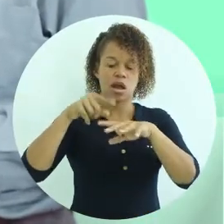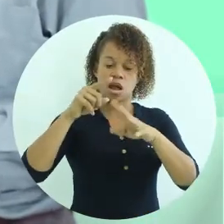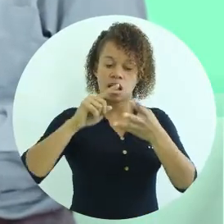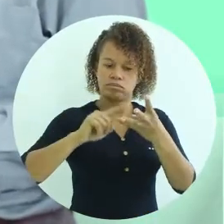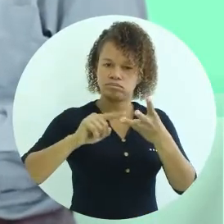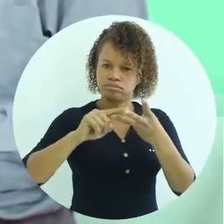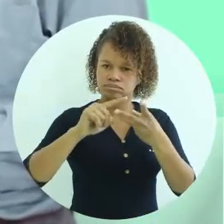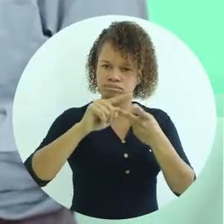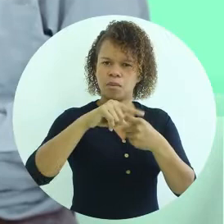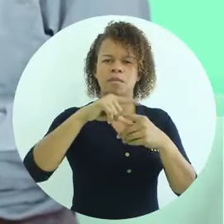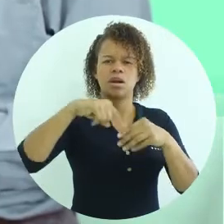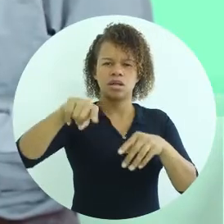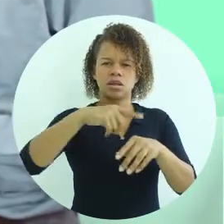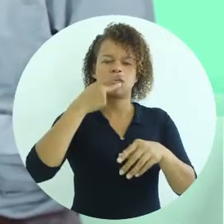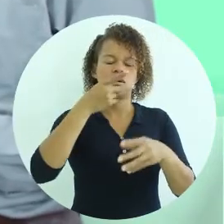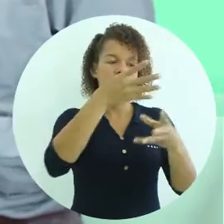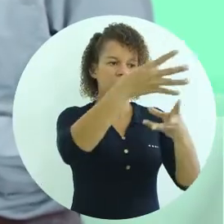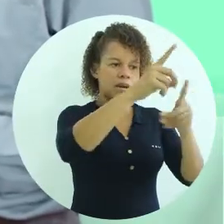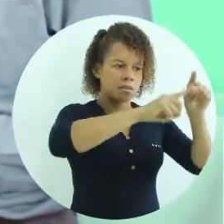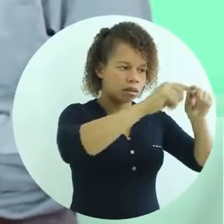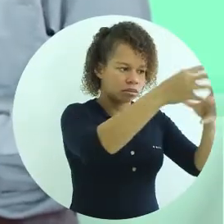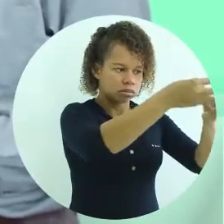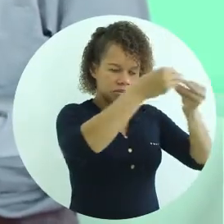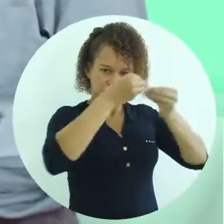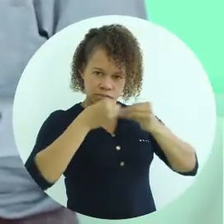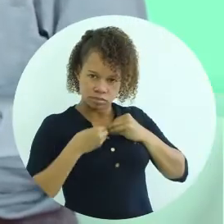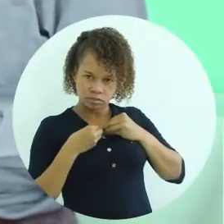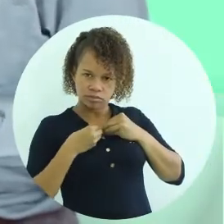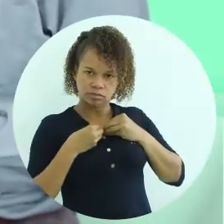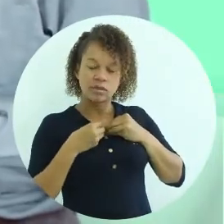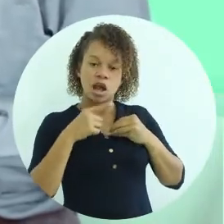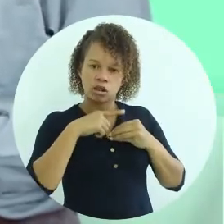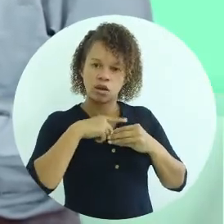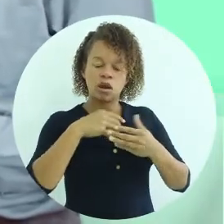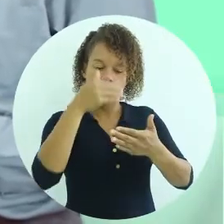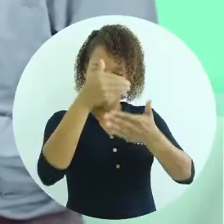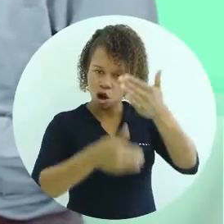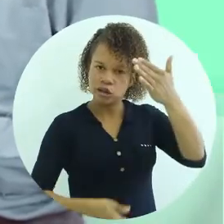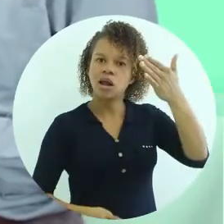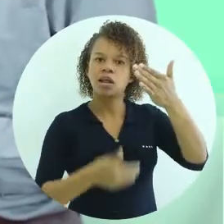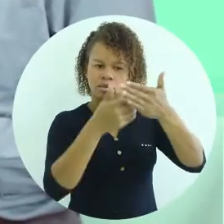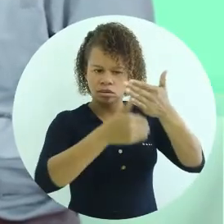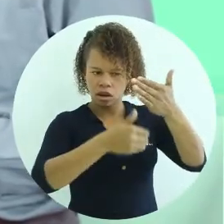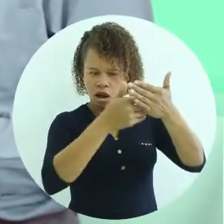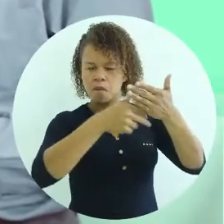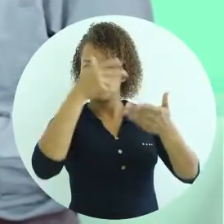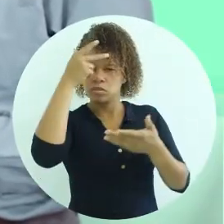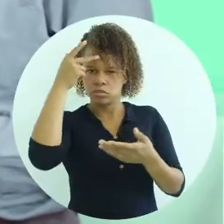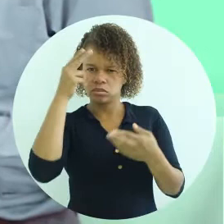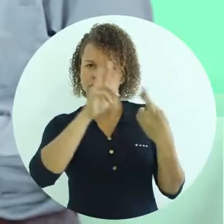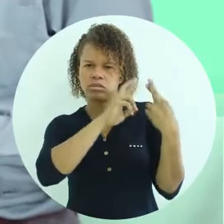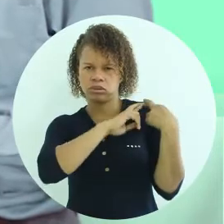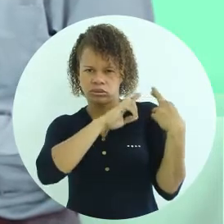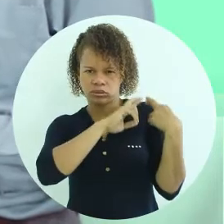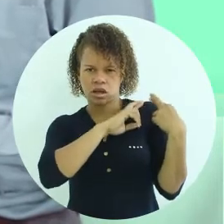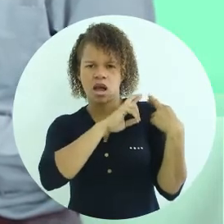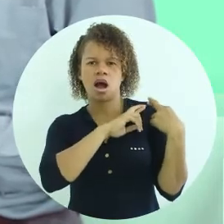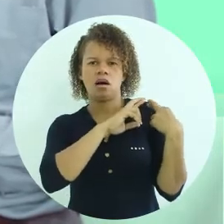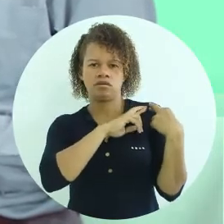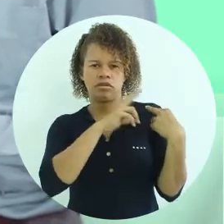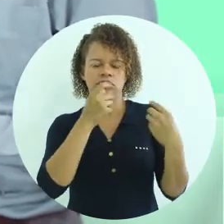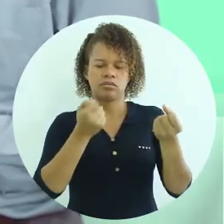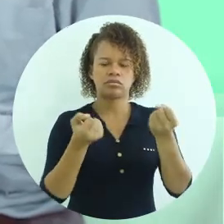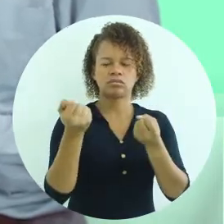que ela é realizada, né, quando eu tenho que trazer mercadoria do fornecedor, eu tenho que contratar ali um armador, que é um agente